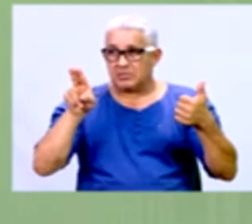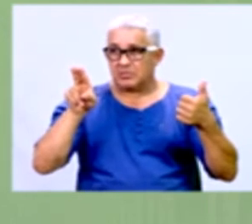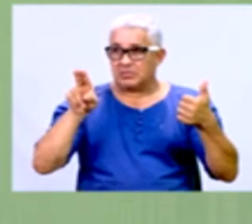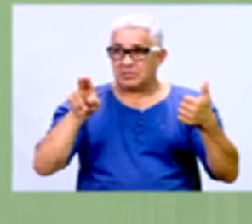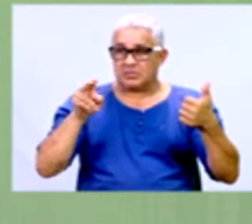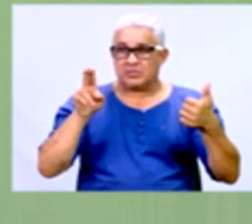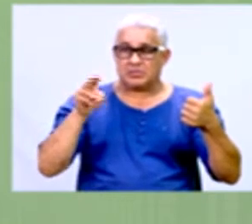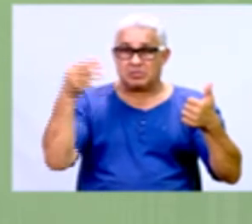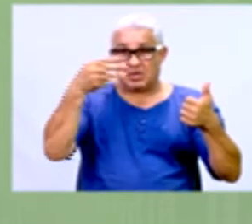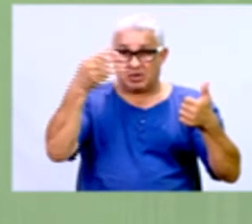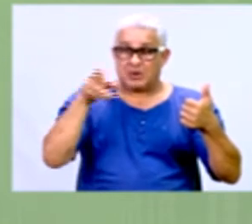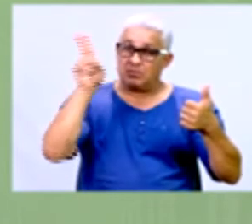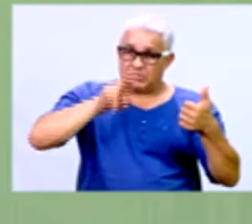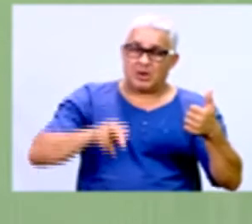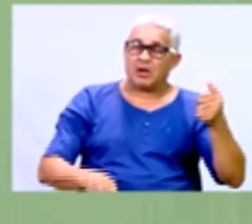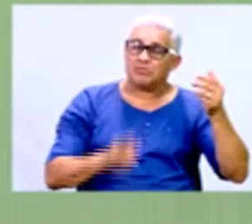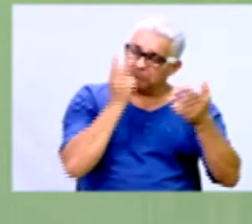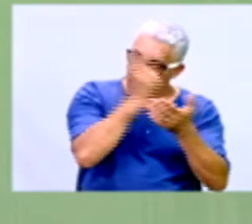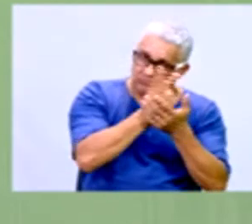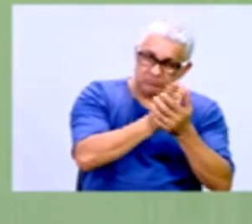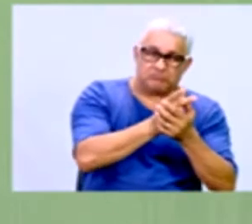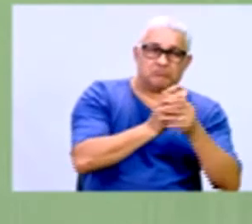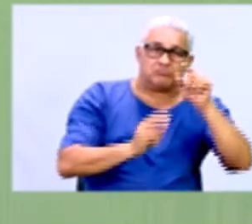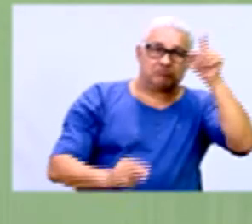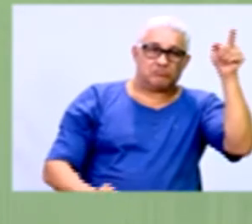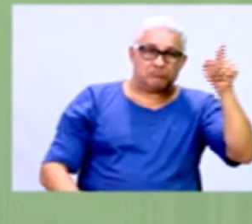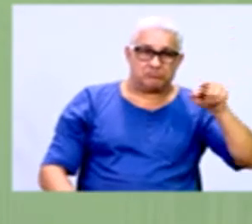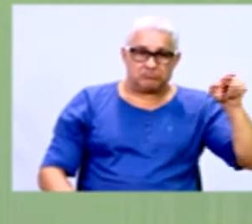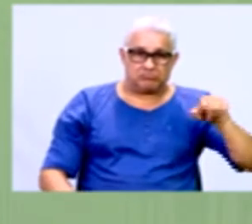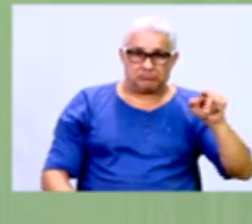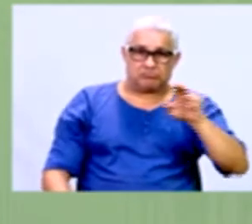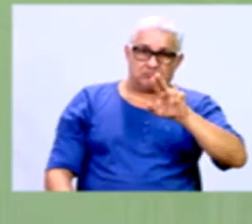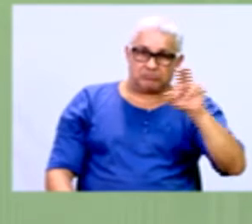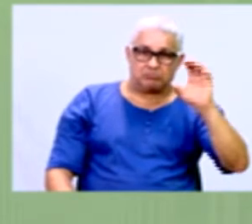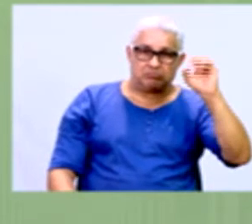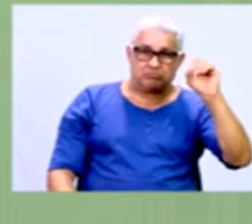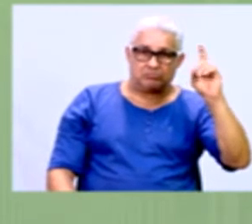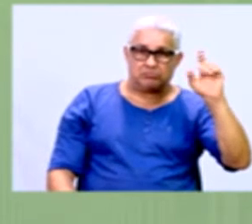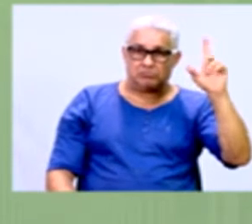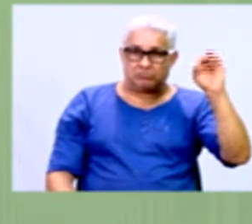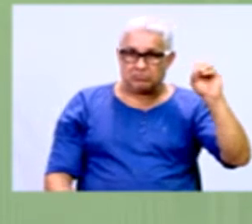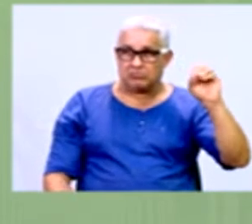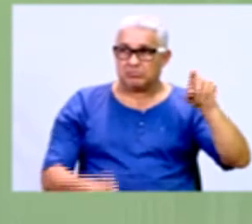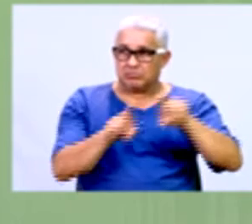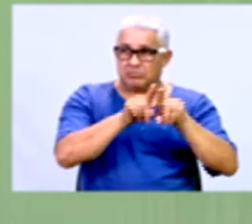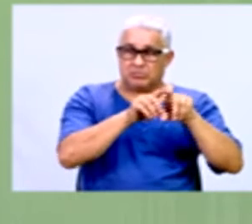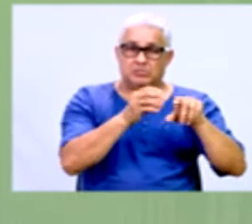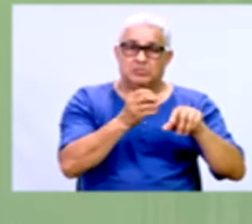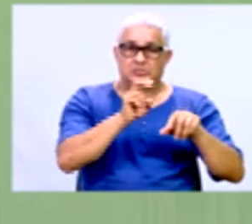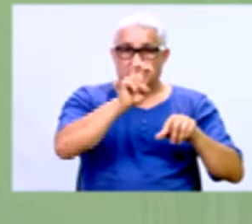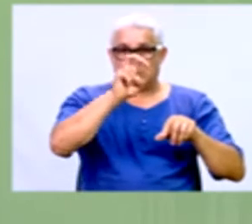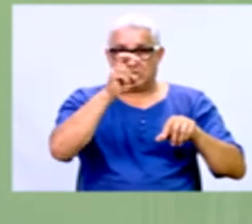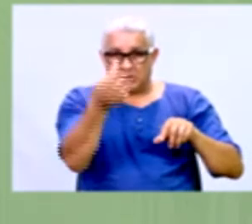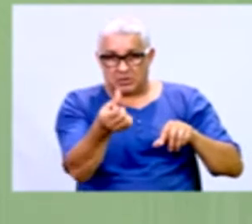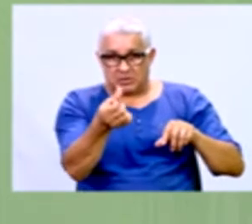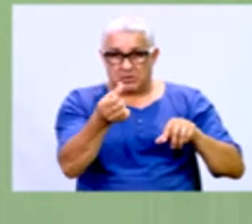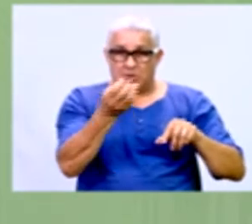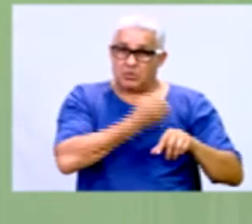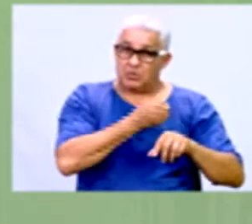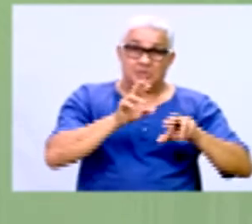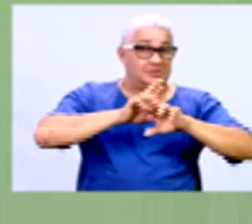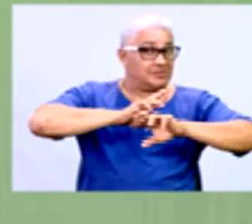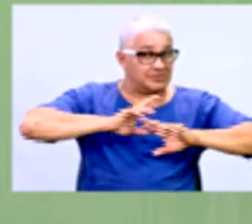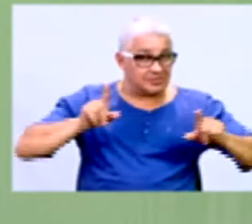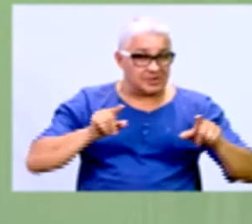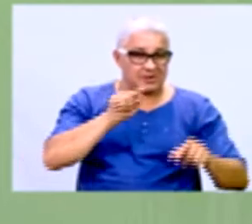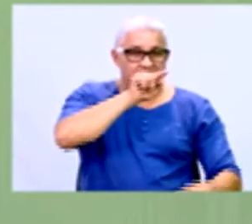Utilizamos a mesma chave, né? Que é o nome e o código, o valor diferenciado, que é 56, né? Separado por vírgula aqui, ó, todos